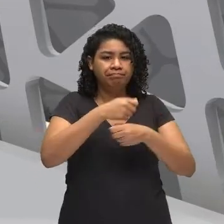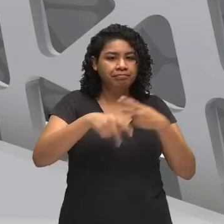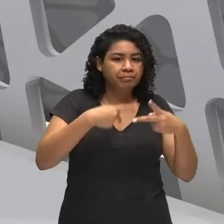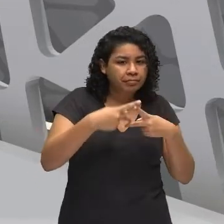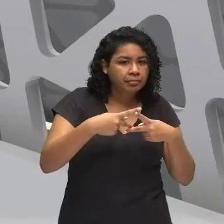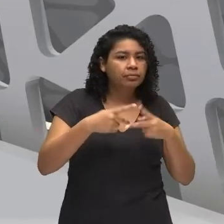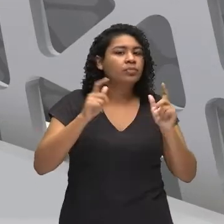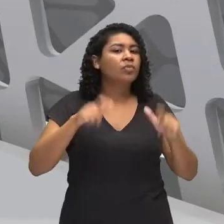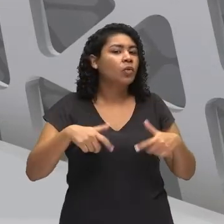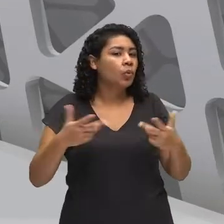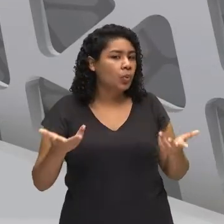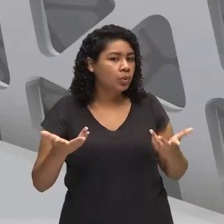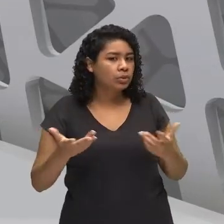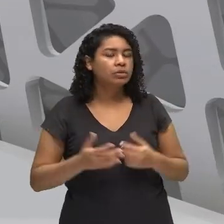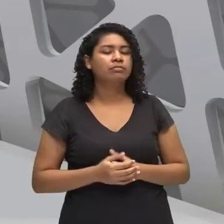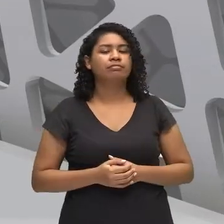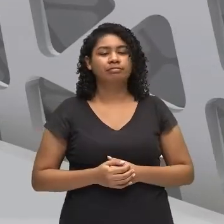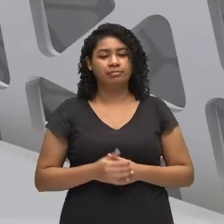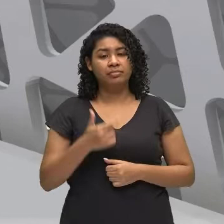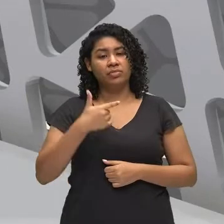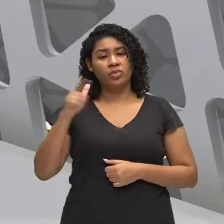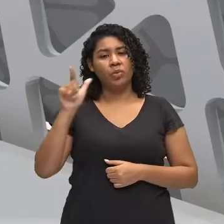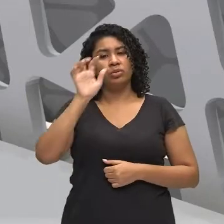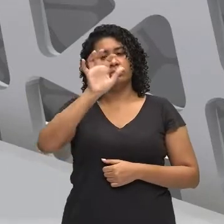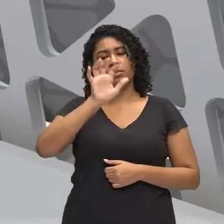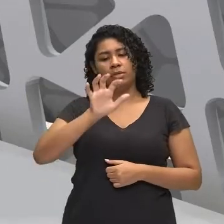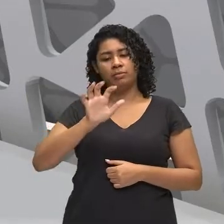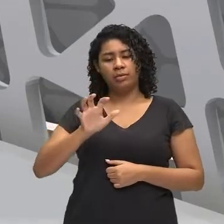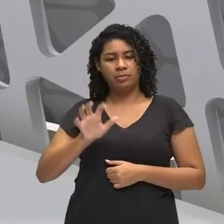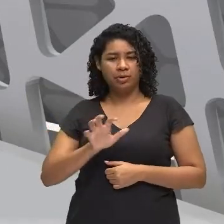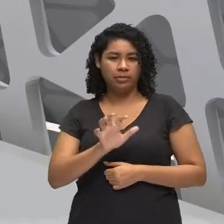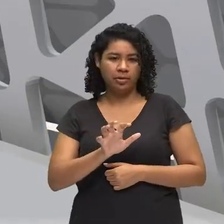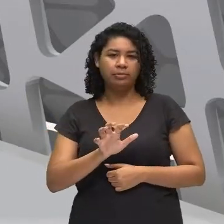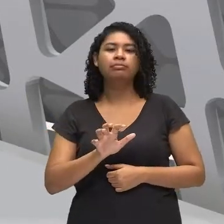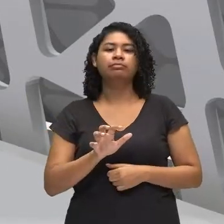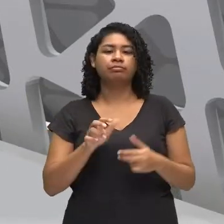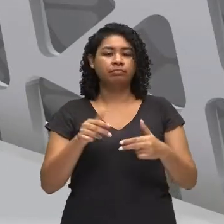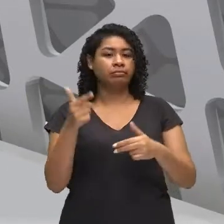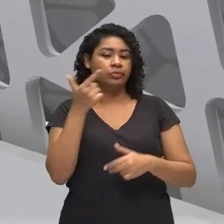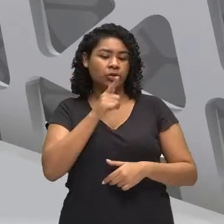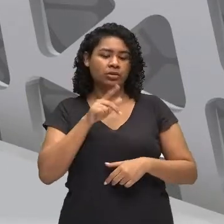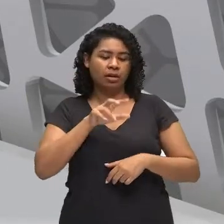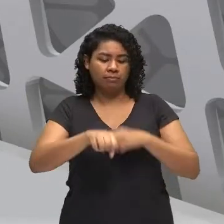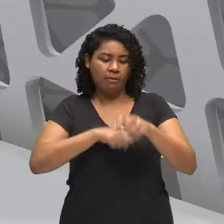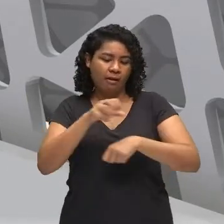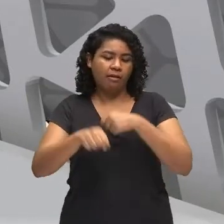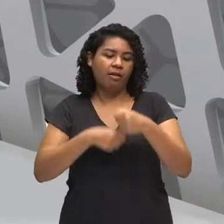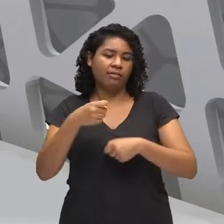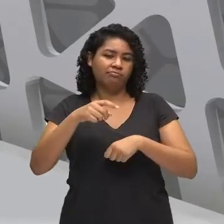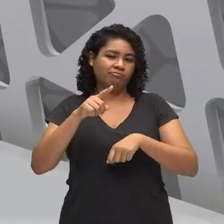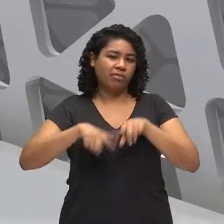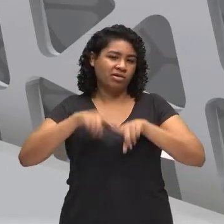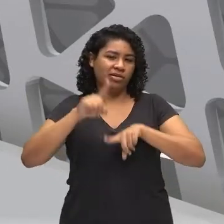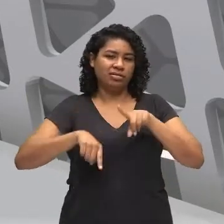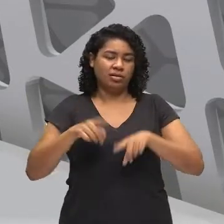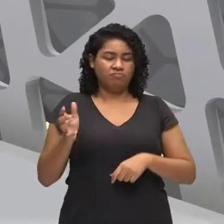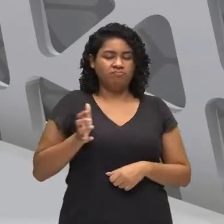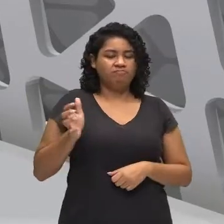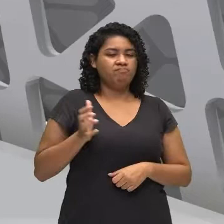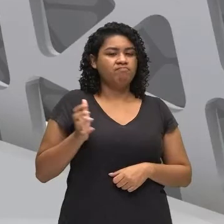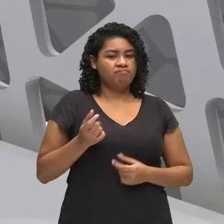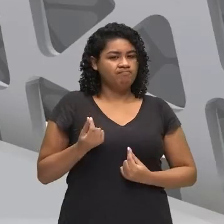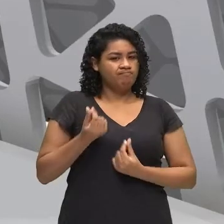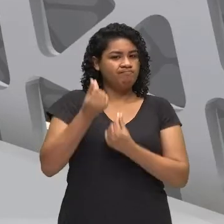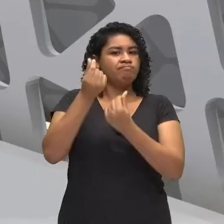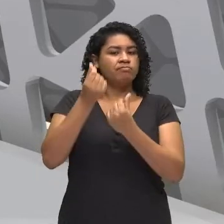ferrenho? Exatamente. Para as outras regiões da América que eles forneciam riquezas. Então aqui, por não encontrarem